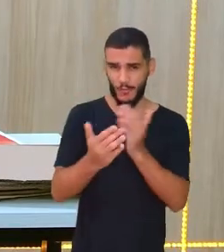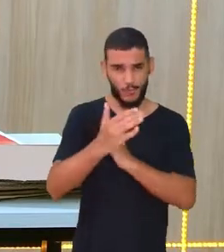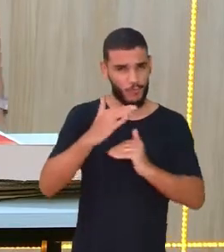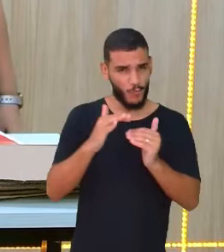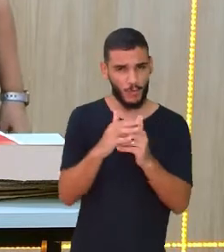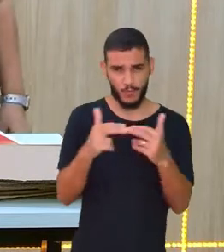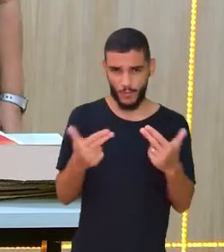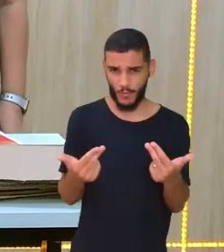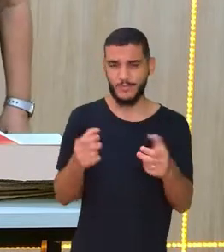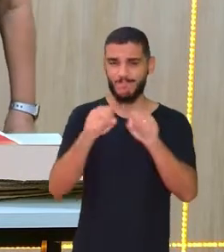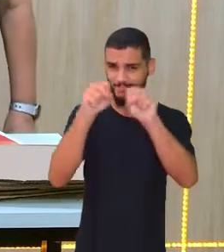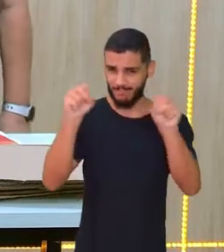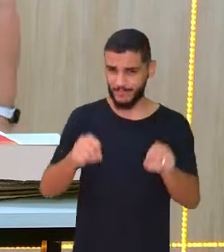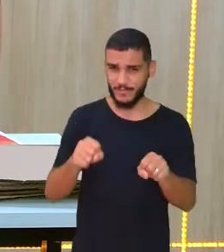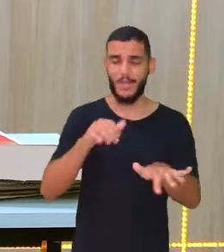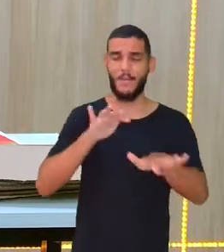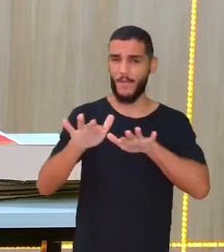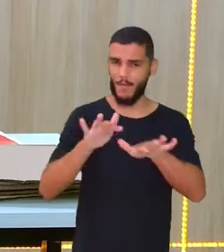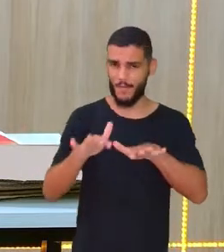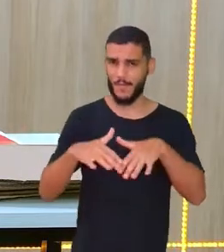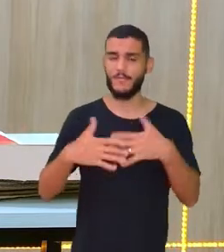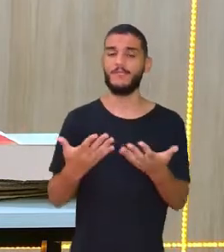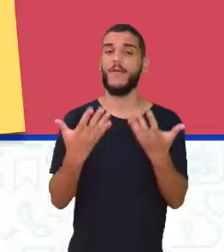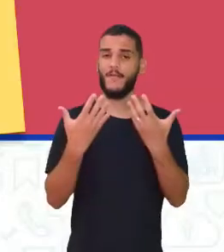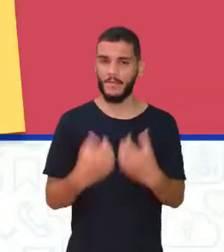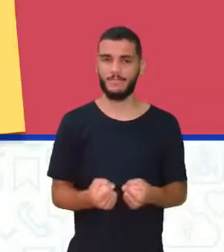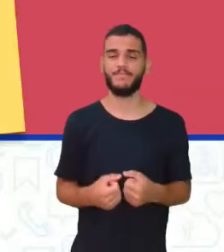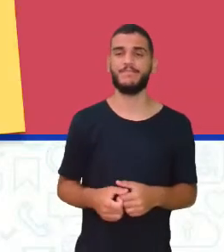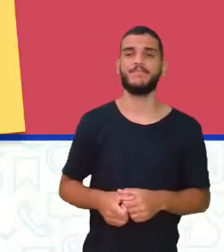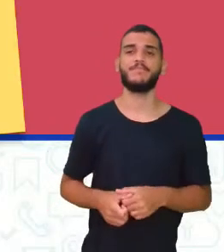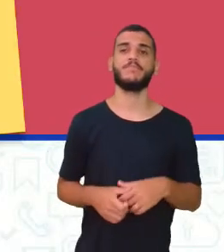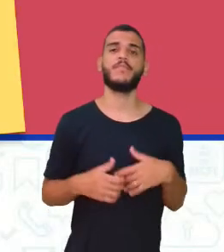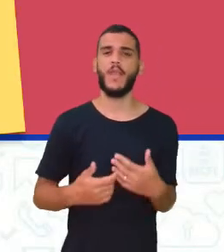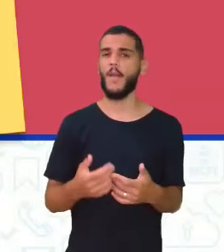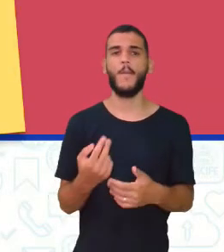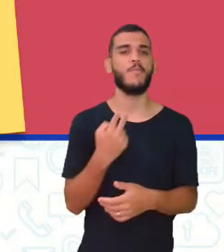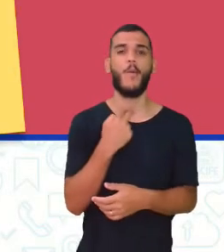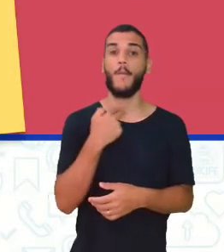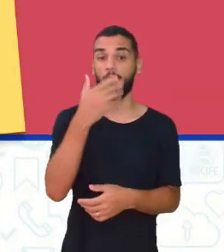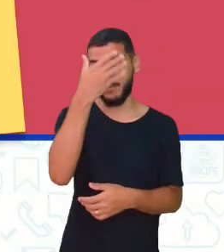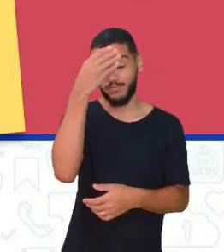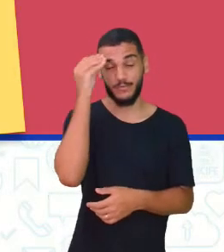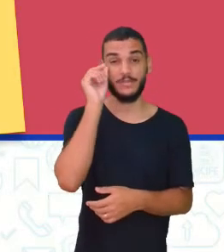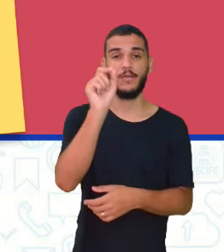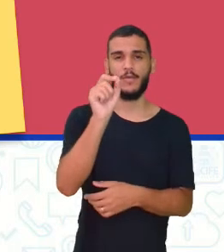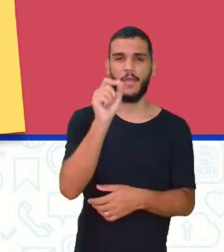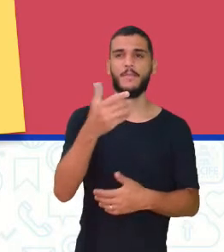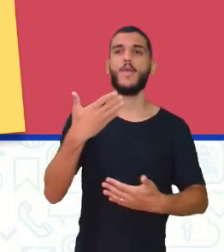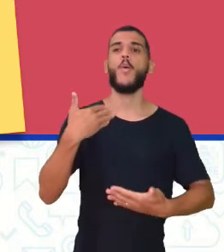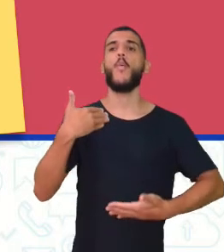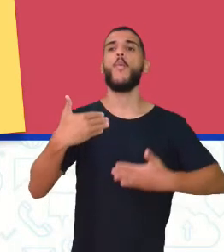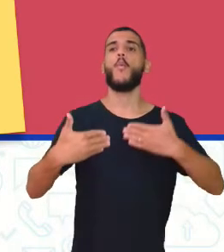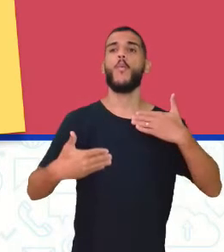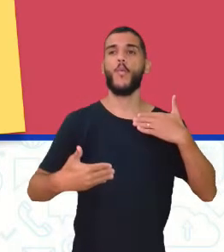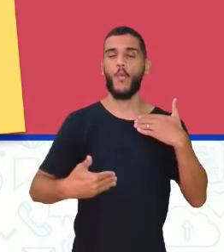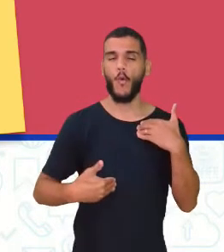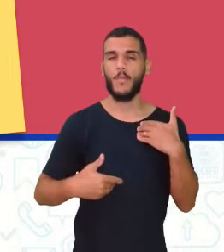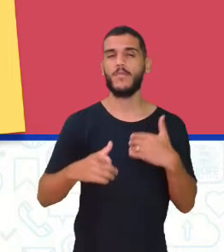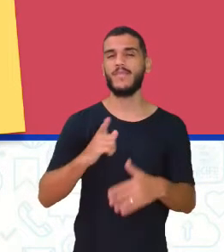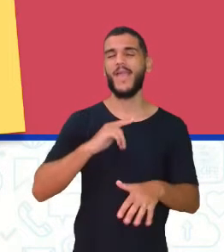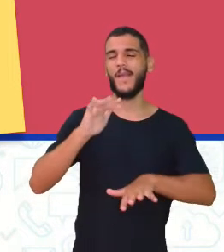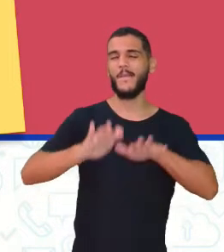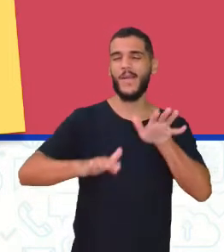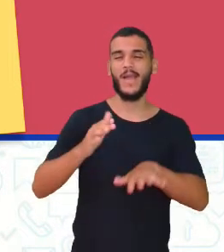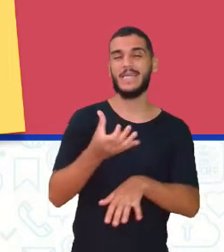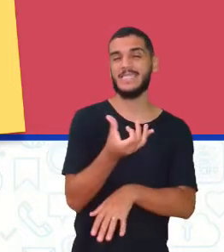isso sobre o nosso sistema locomotor. Vamos lá? O que é que a gente não pode esquecer? Que o corpo é formado por